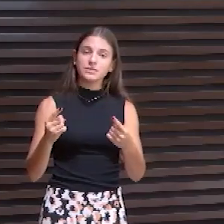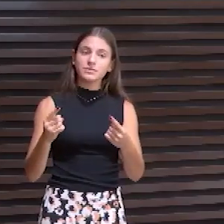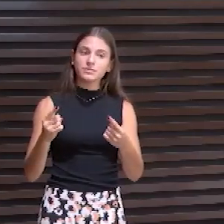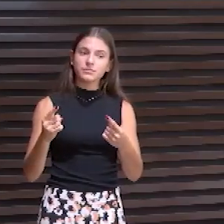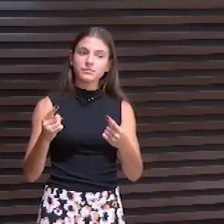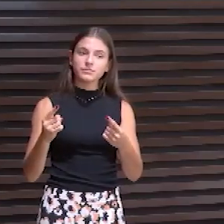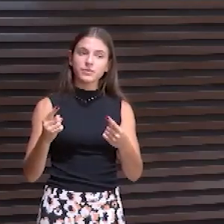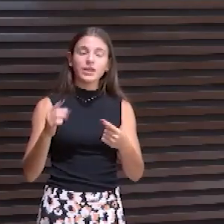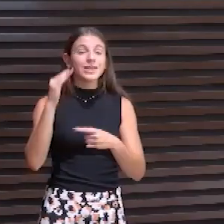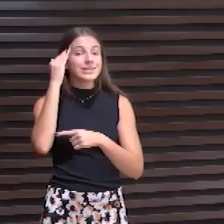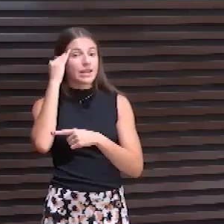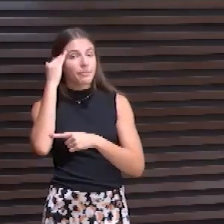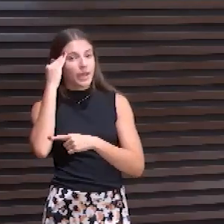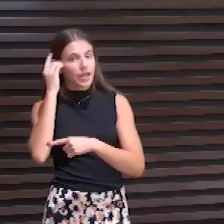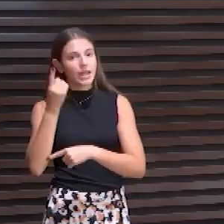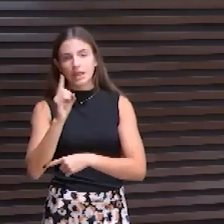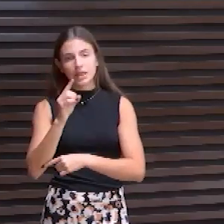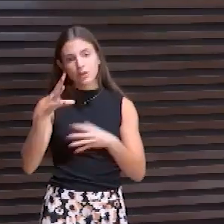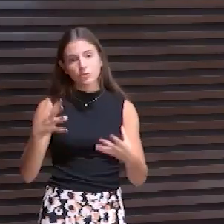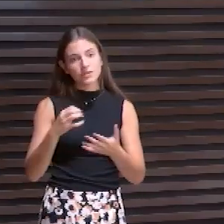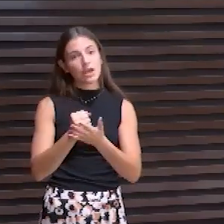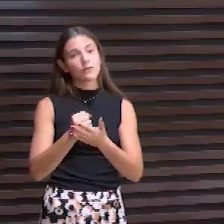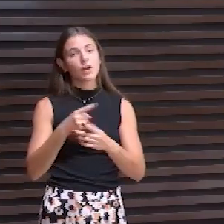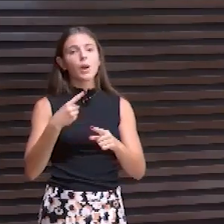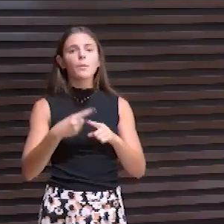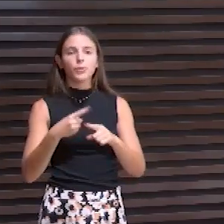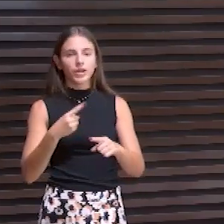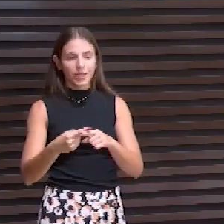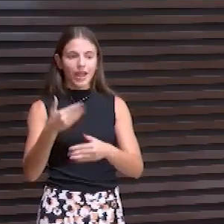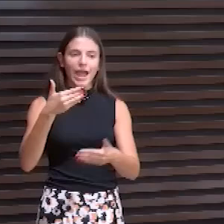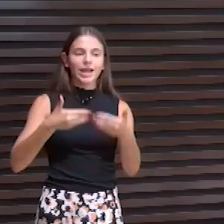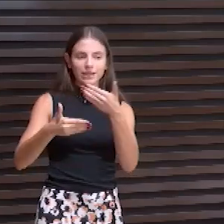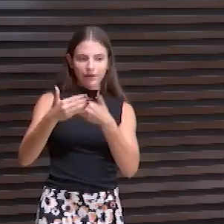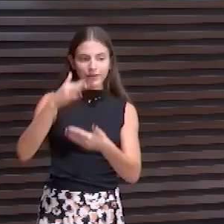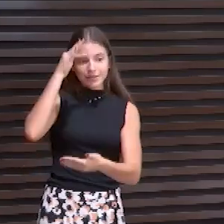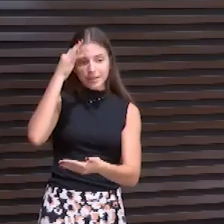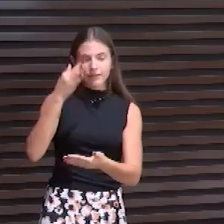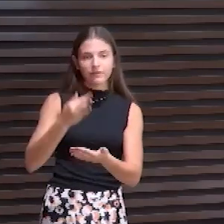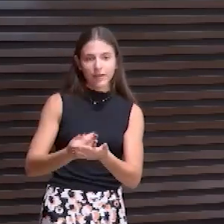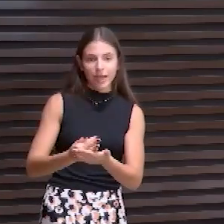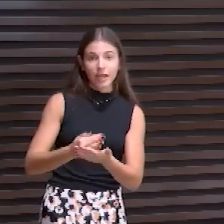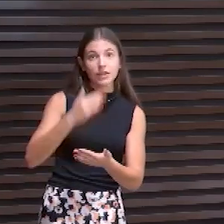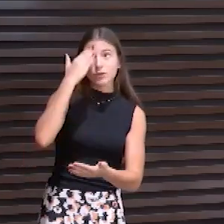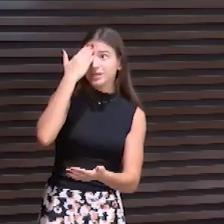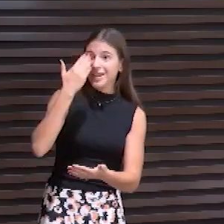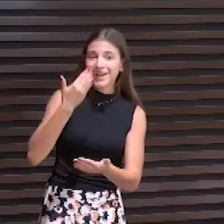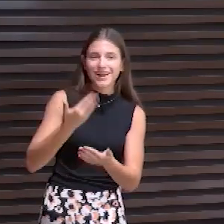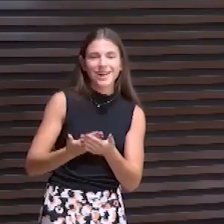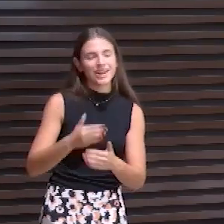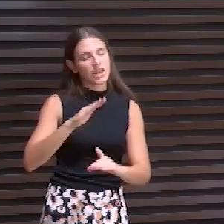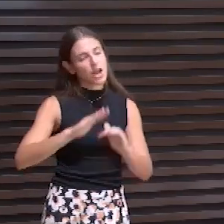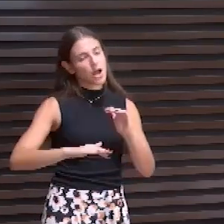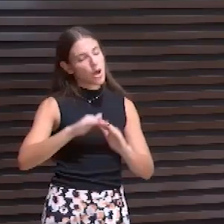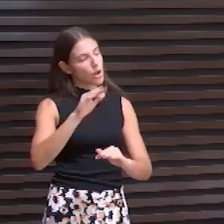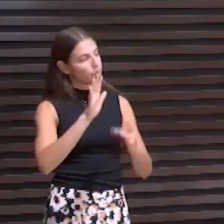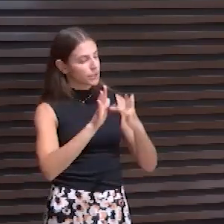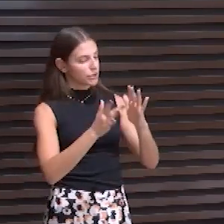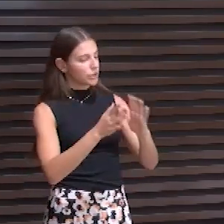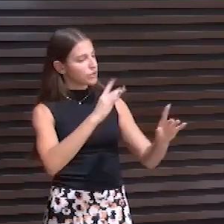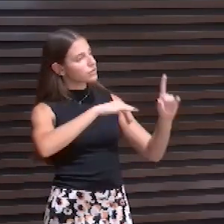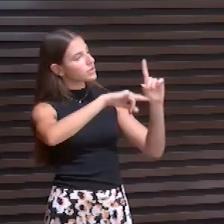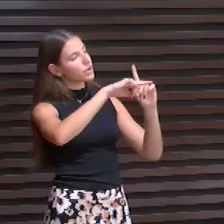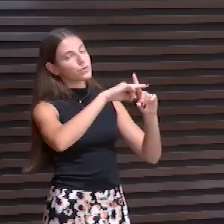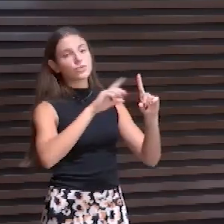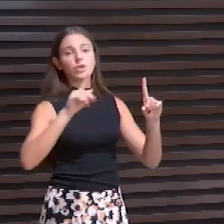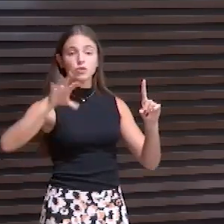fé. A fé é você crer na obra de Jesus Cristo naquela cruz, na sua